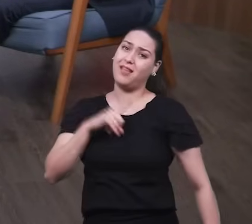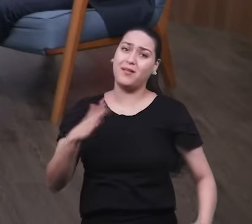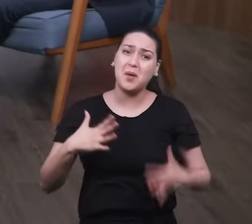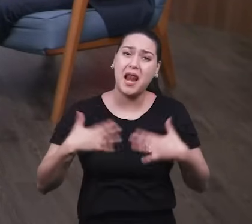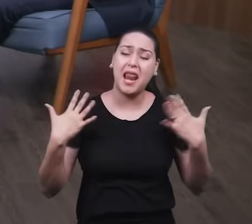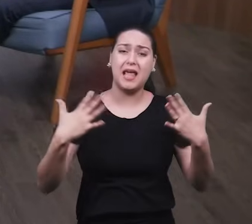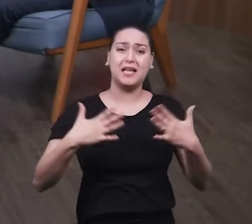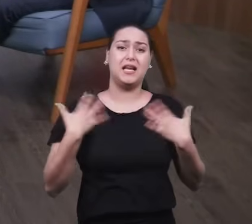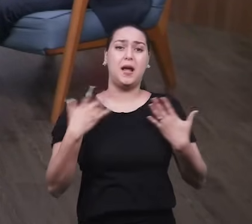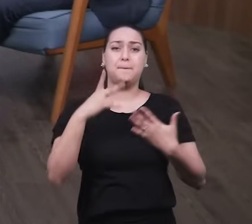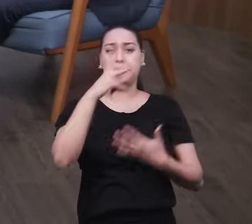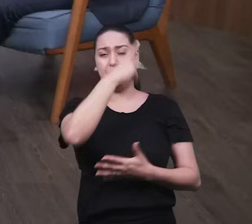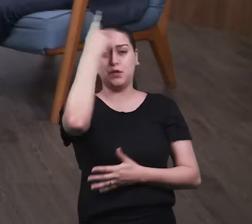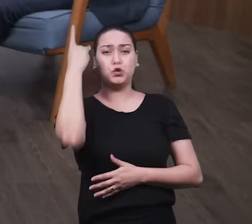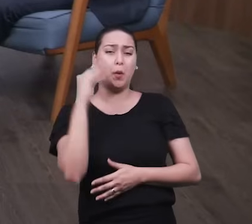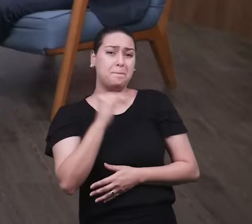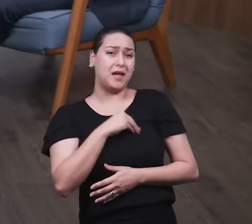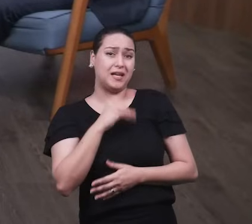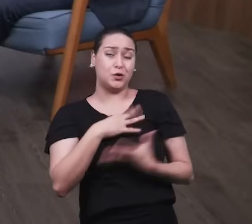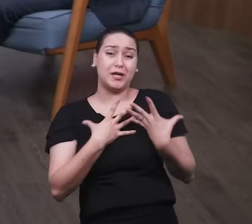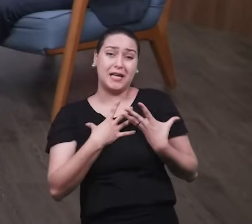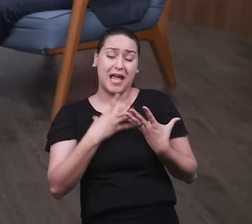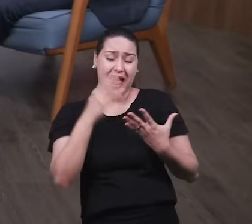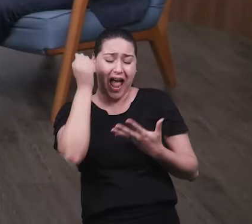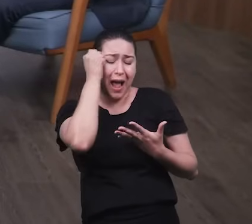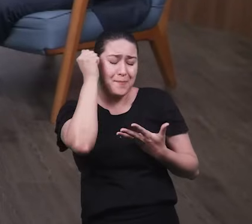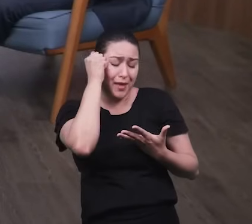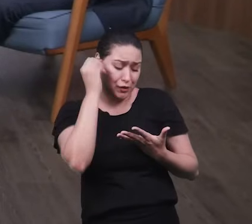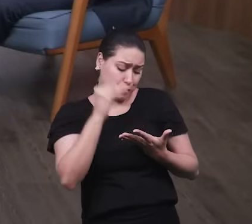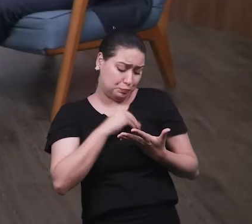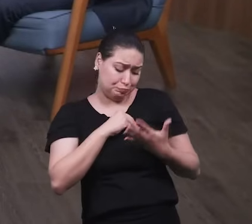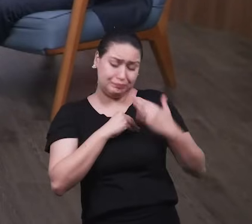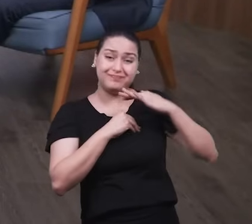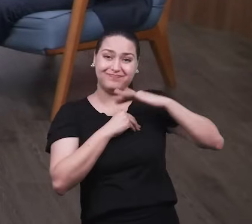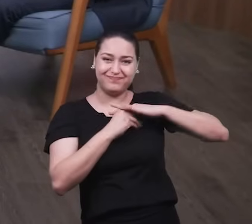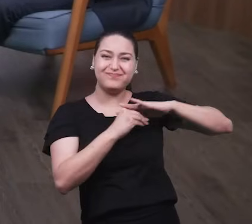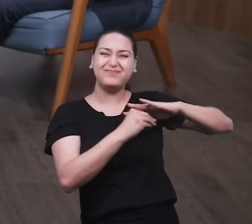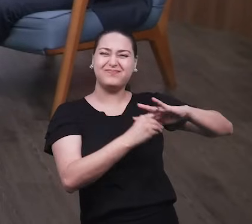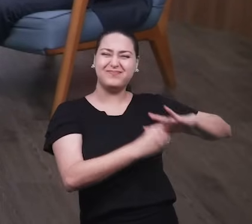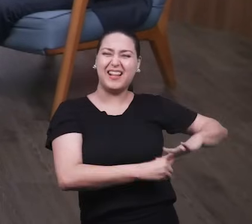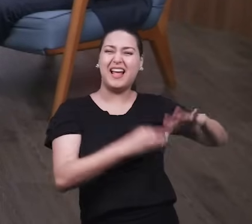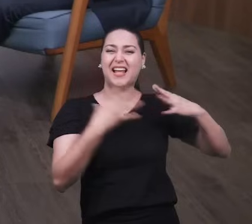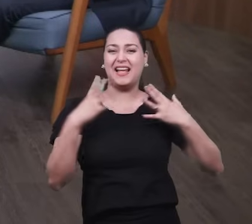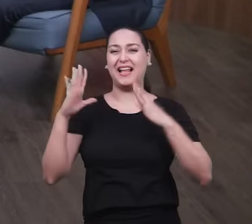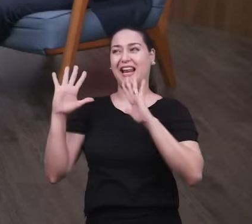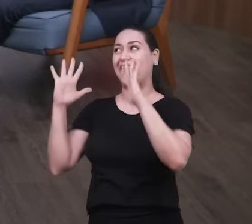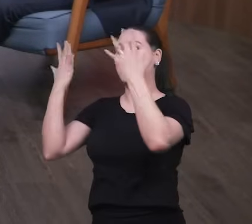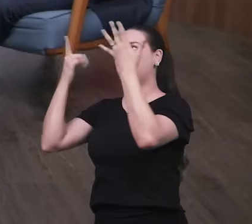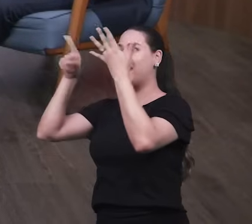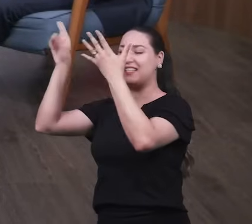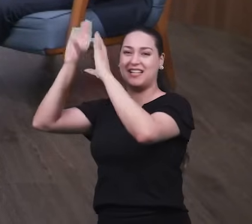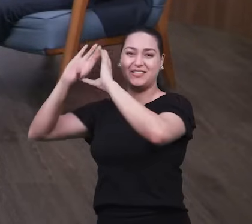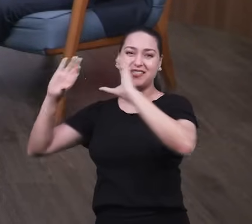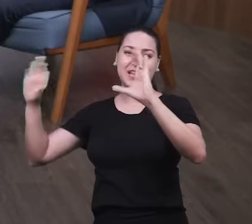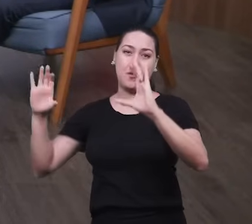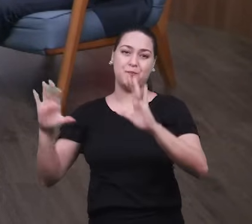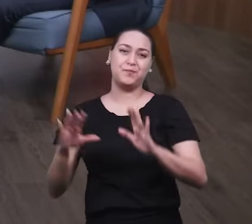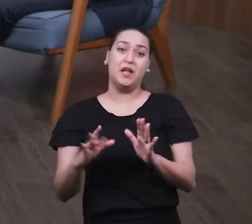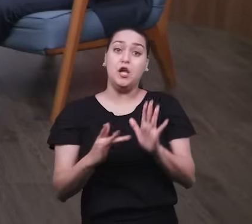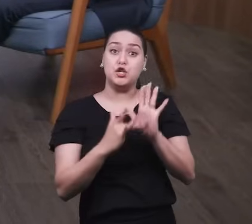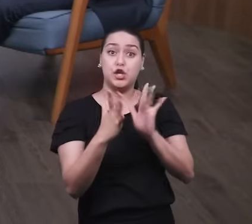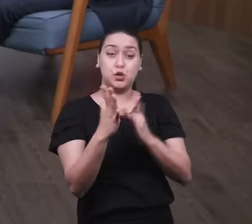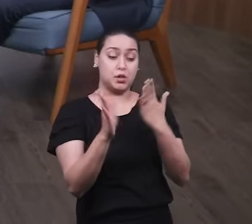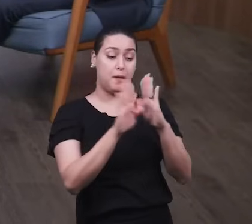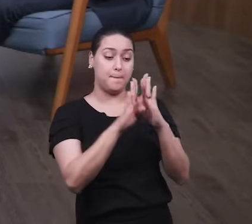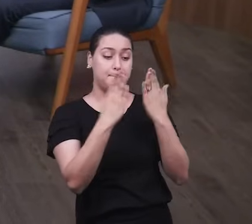de Deus por um pecador que se arrepende. Ou seja, o Senhor faz tudo. Ele bate, eis que estou à porta e bato. Ele